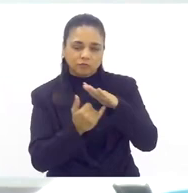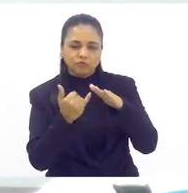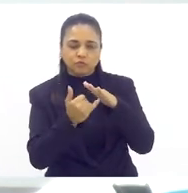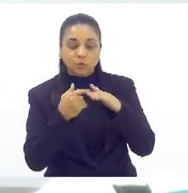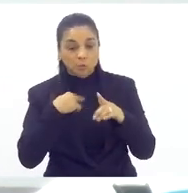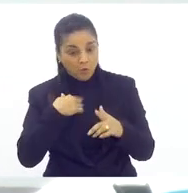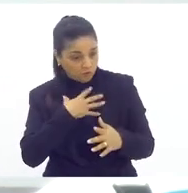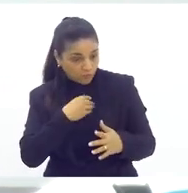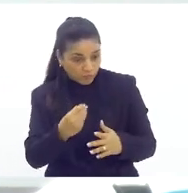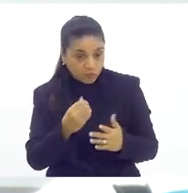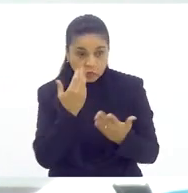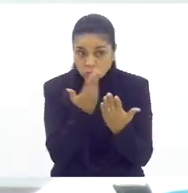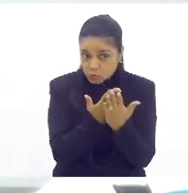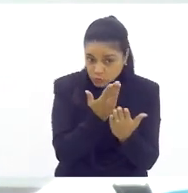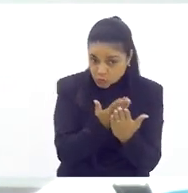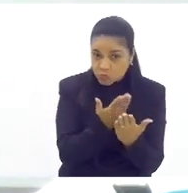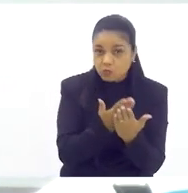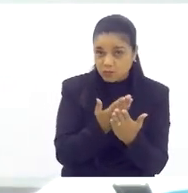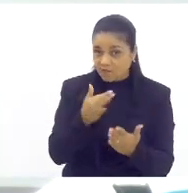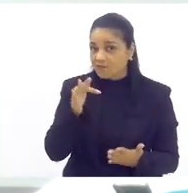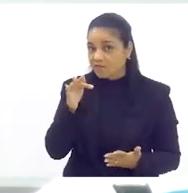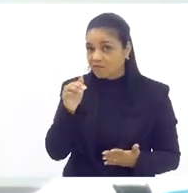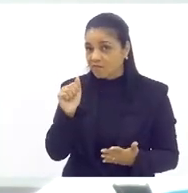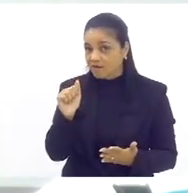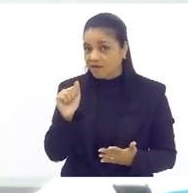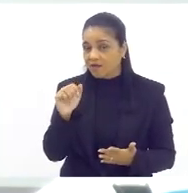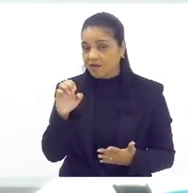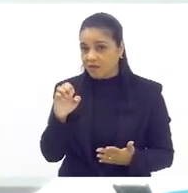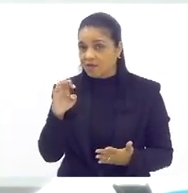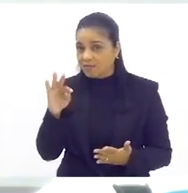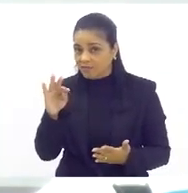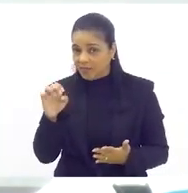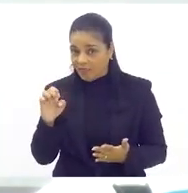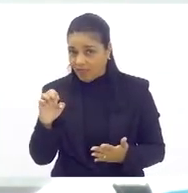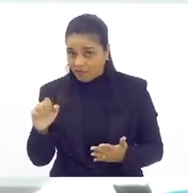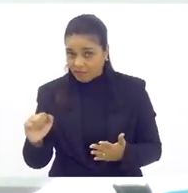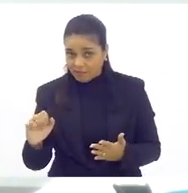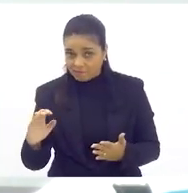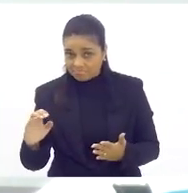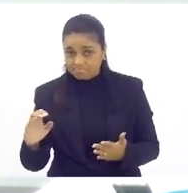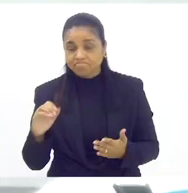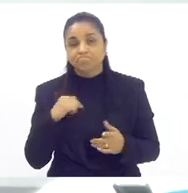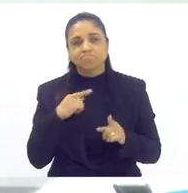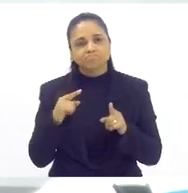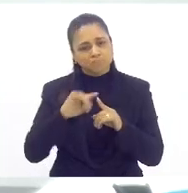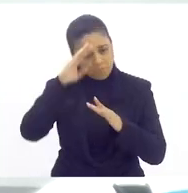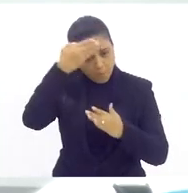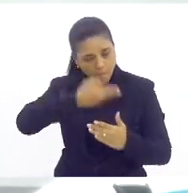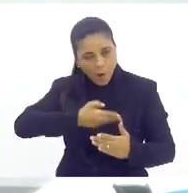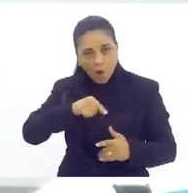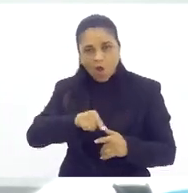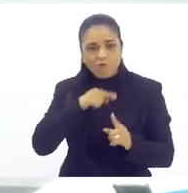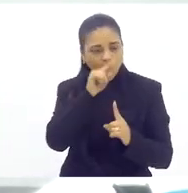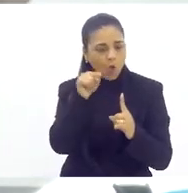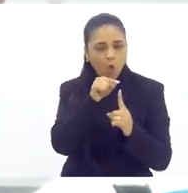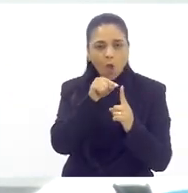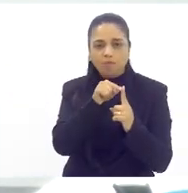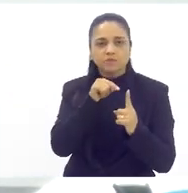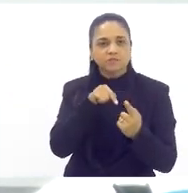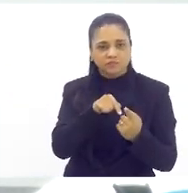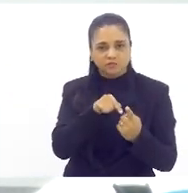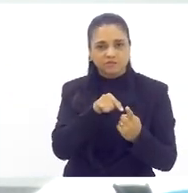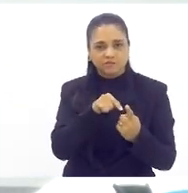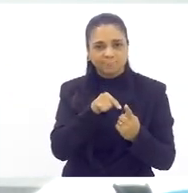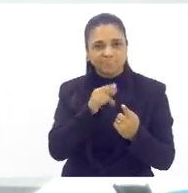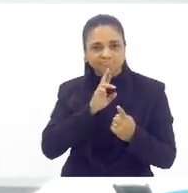estudaram na Instituição Então isso é a prova de que é é o objetivo e todos os outros